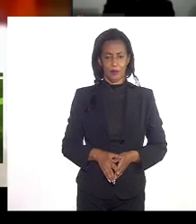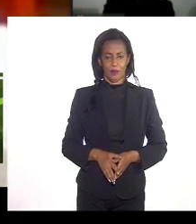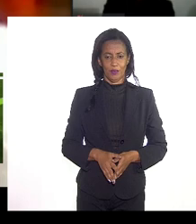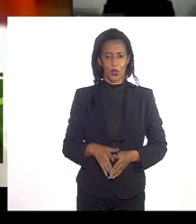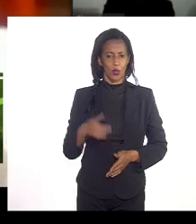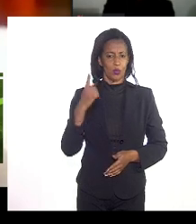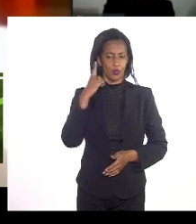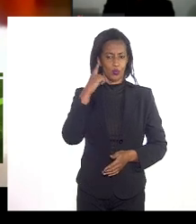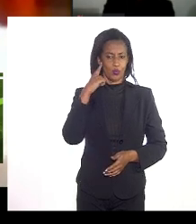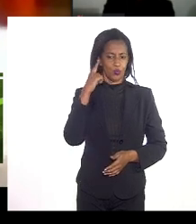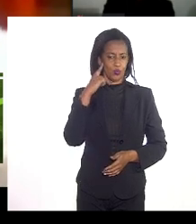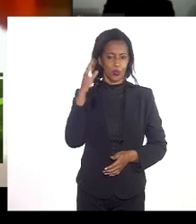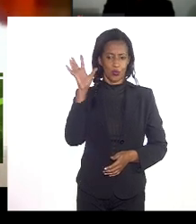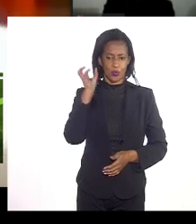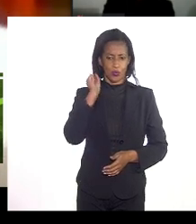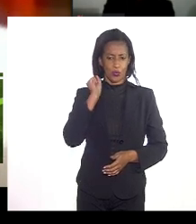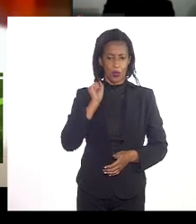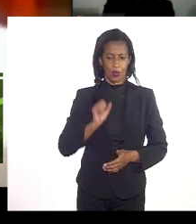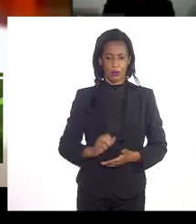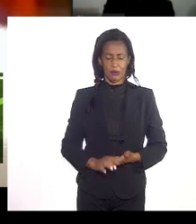Está sem som.